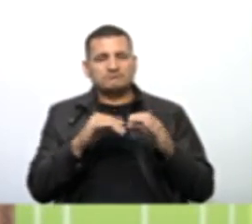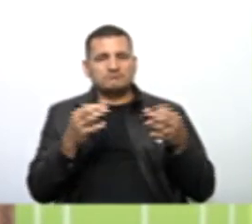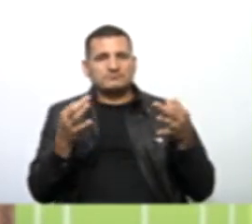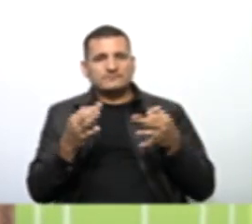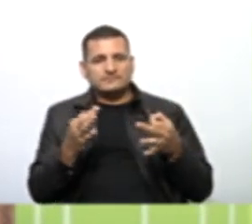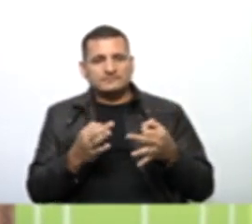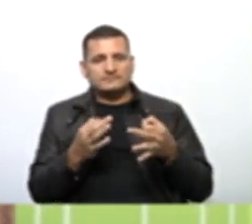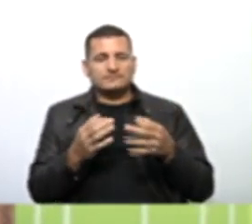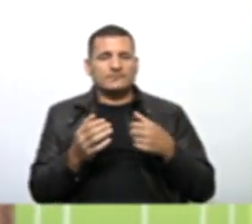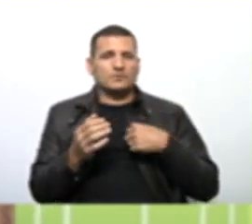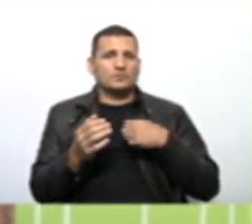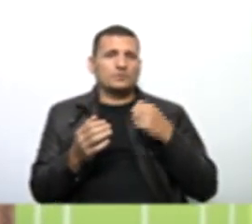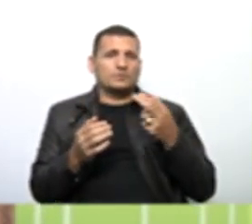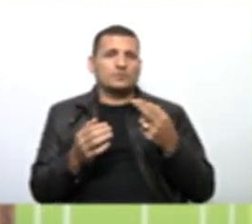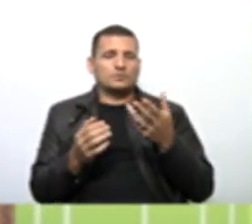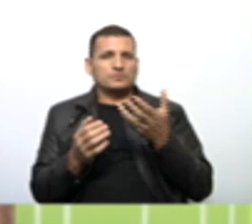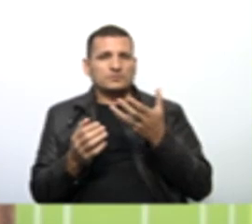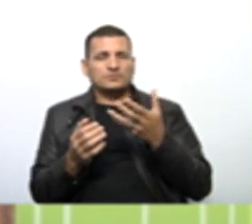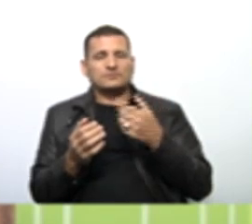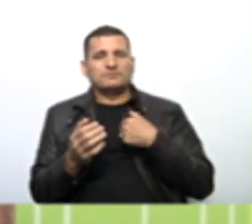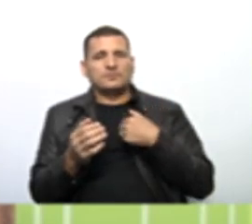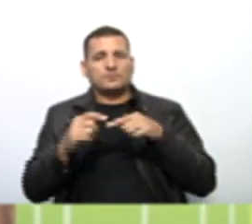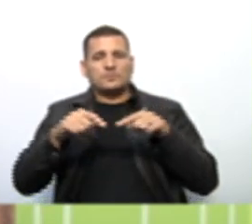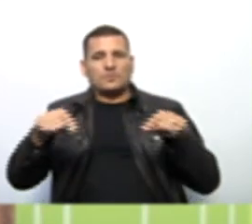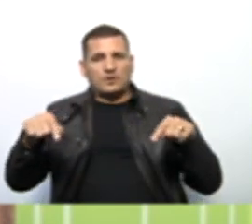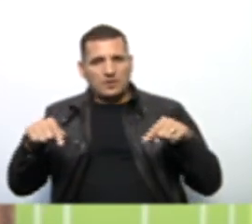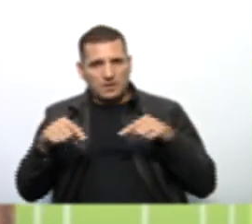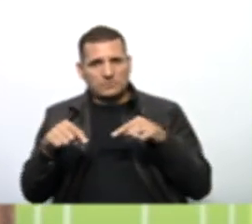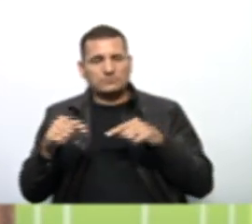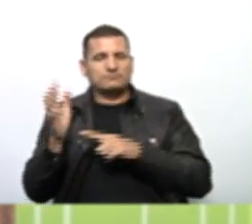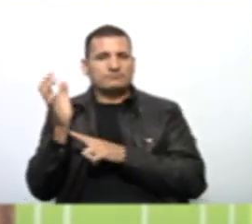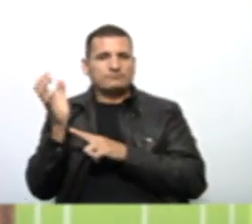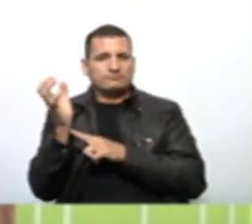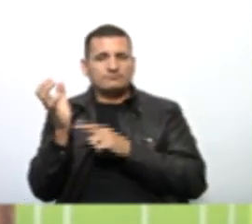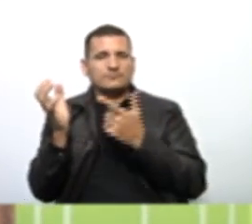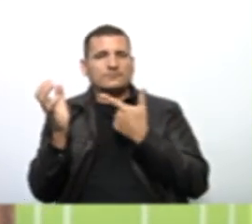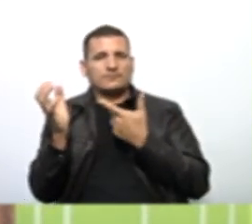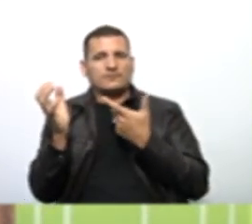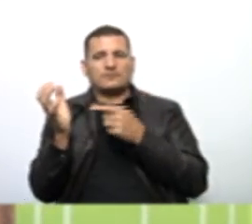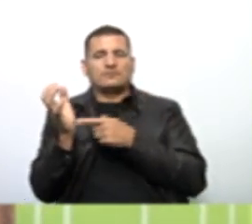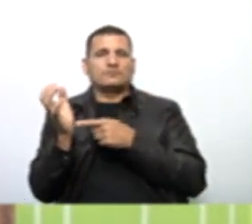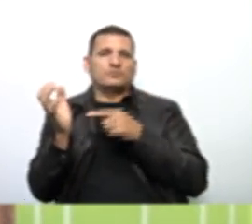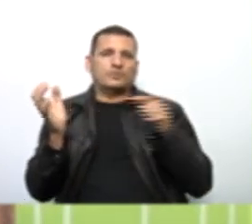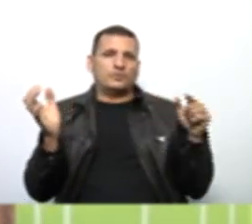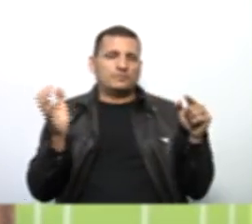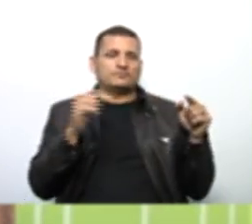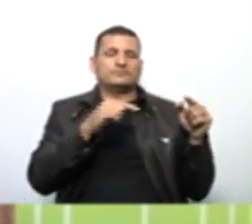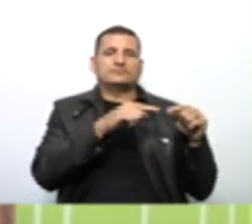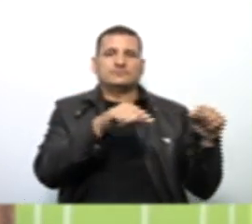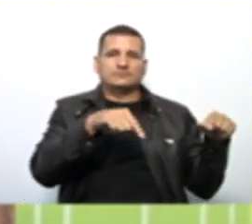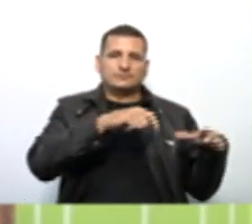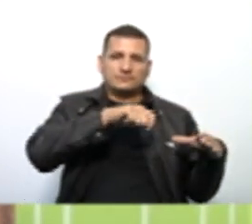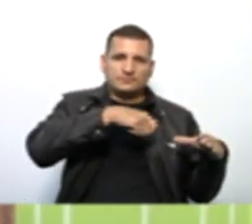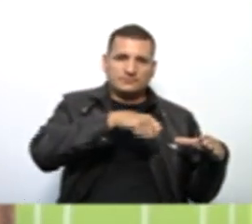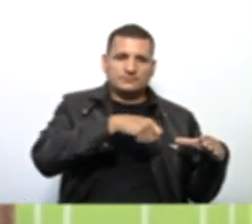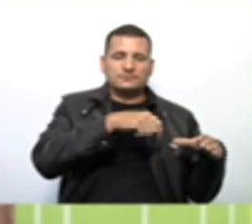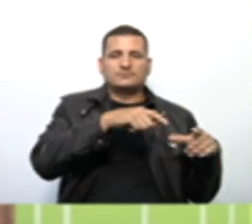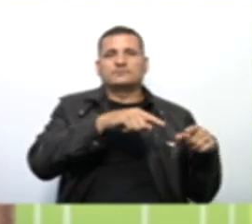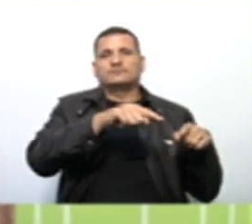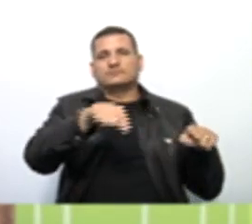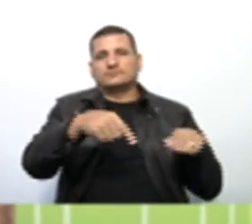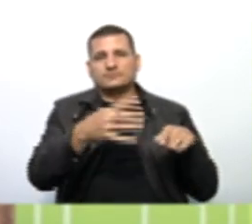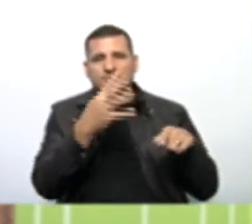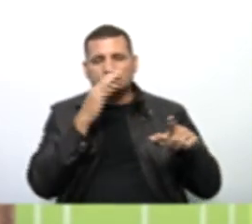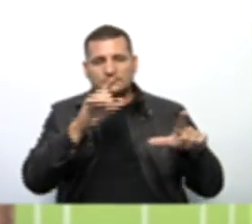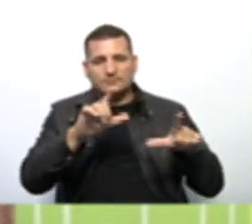ao quero colocar uma rede sem fio no meu quarto e quero que ela também se comunique com a da cozinha da sala tudo faz parte pessoal da lan house tem